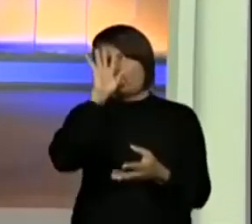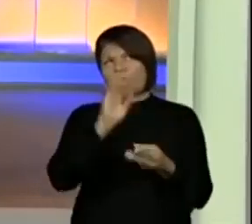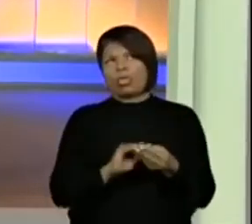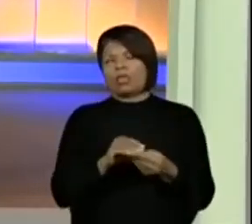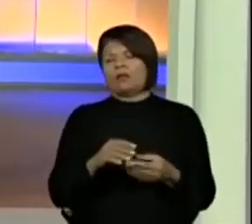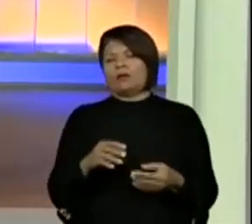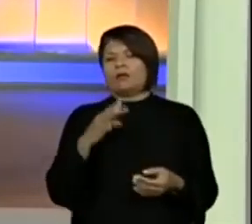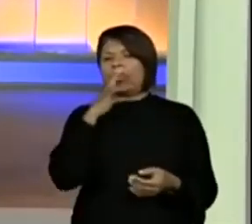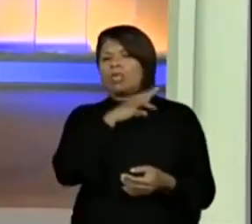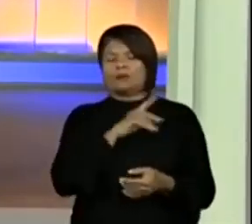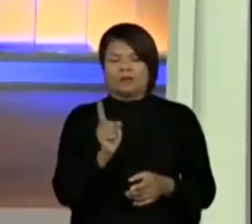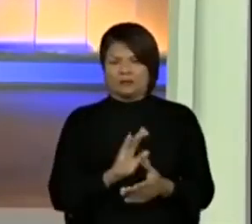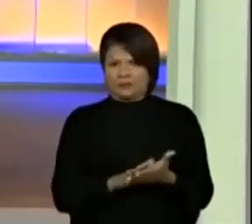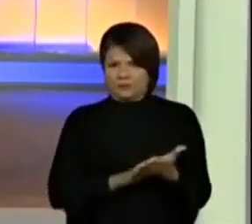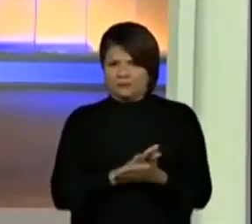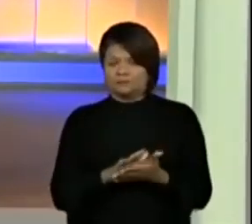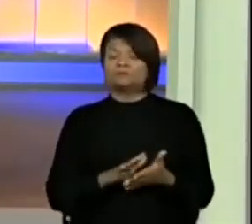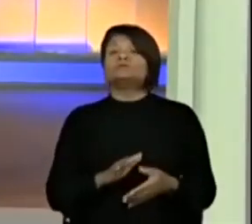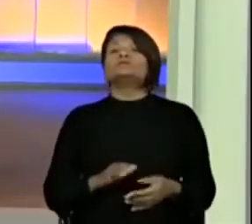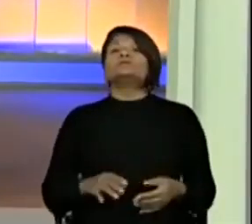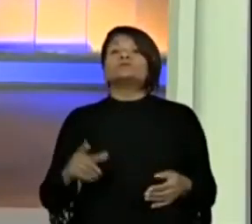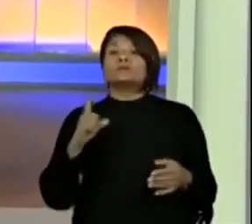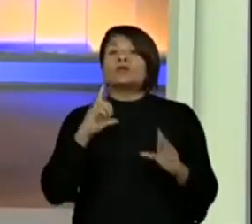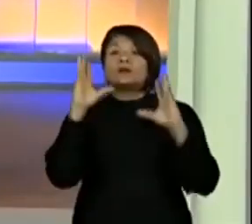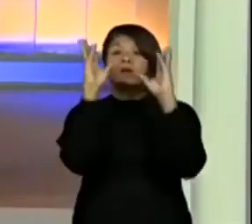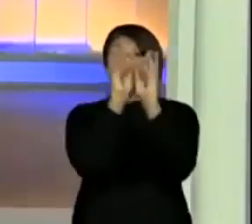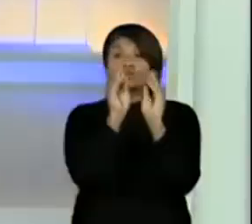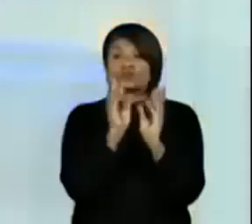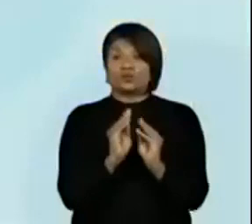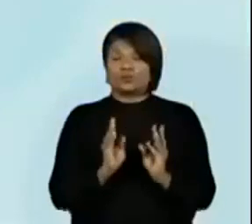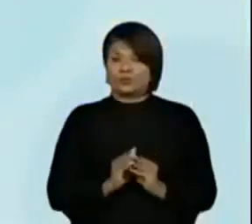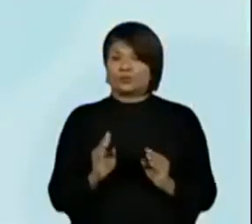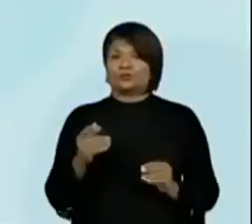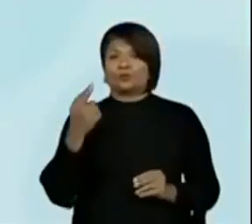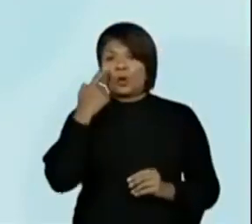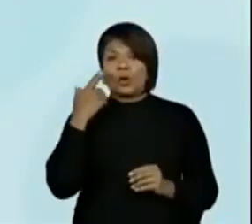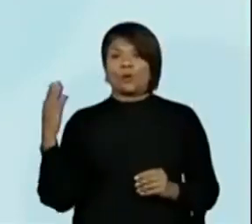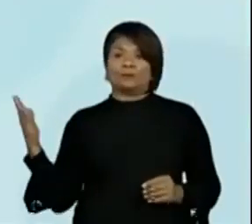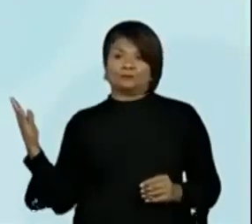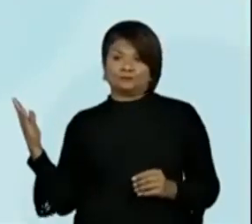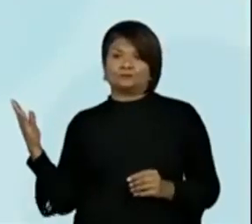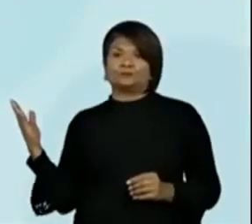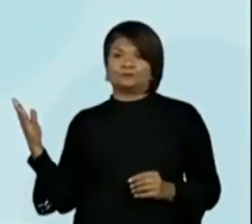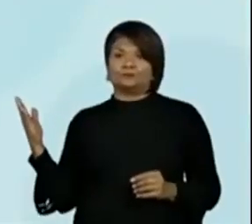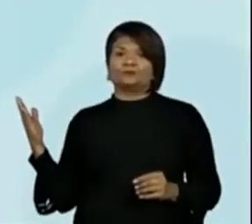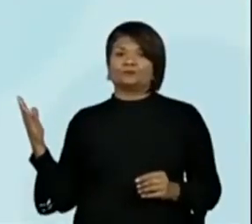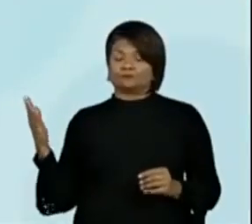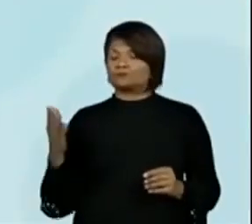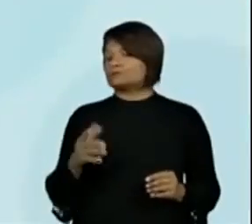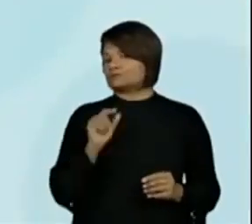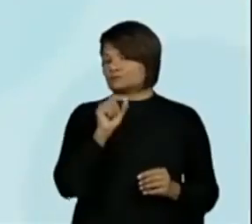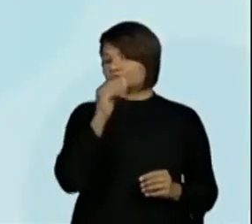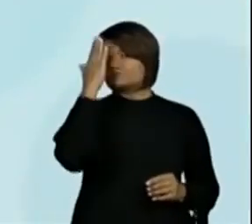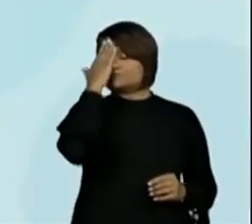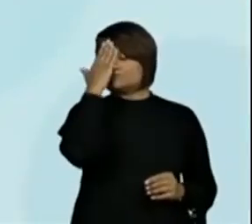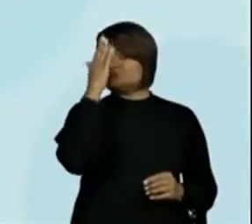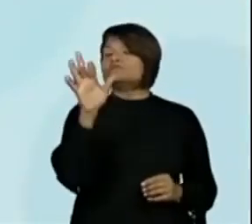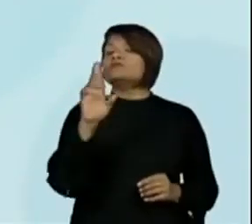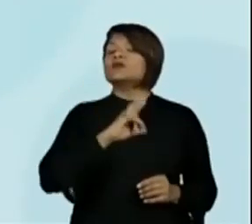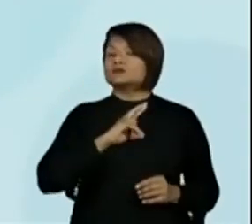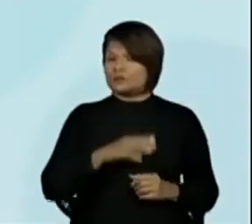constatando. Bom, aqui tem um resumo. Receita, a gente costuma fazer resumo de receita? Quem sabe me responder